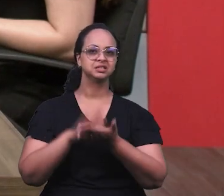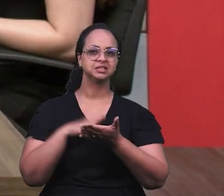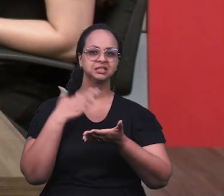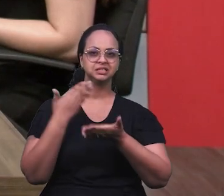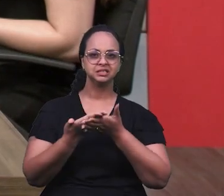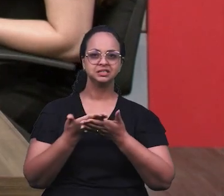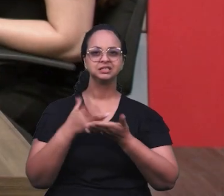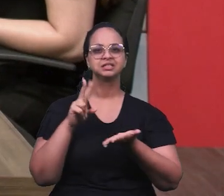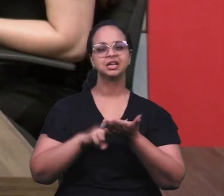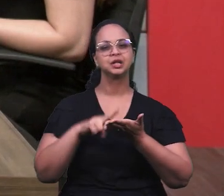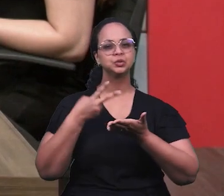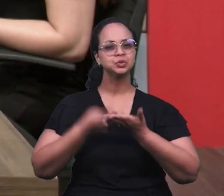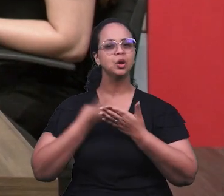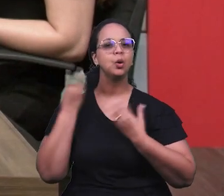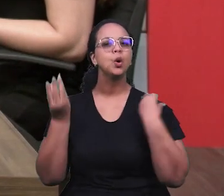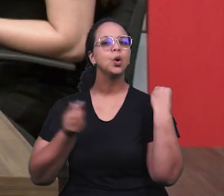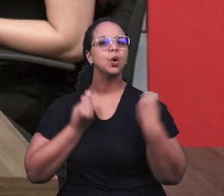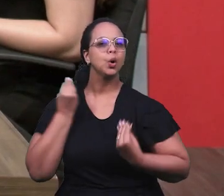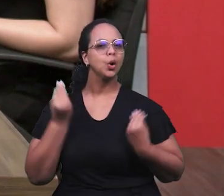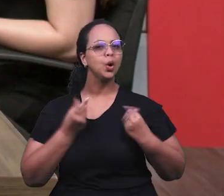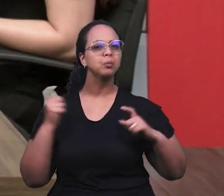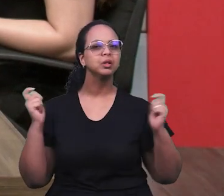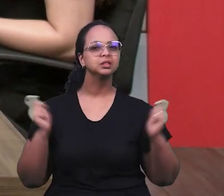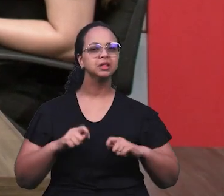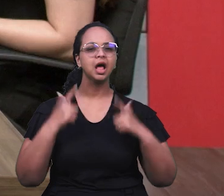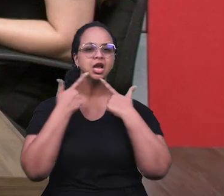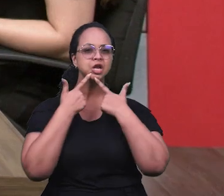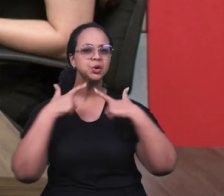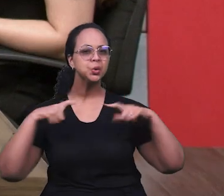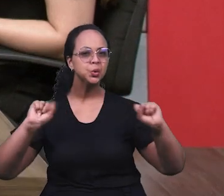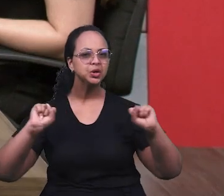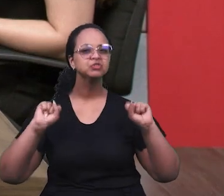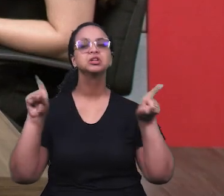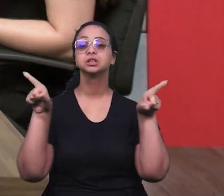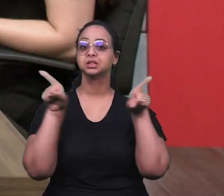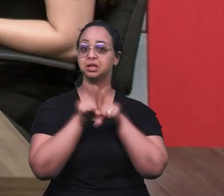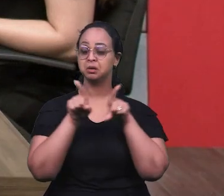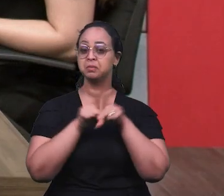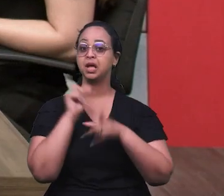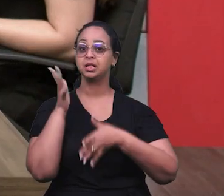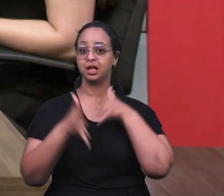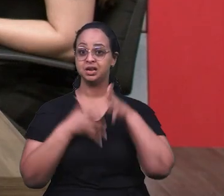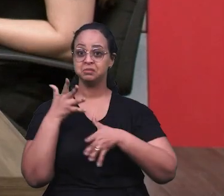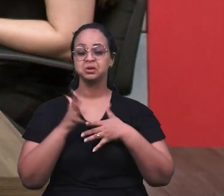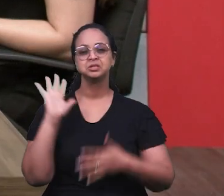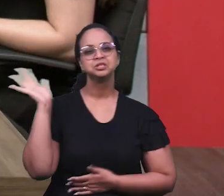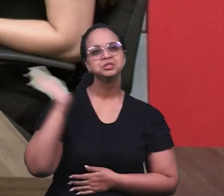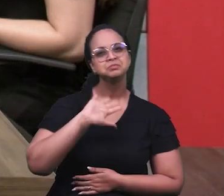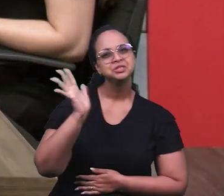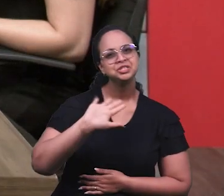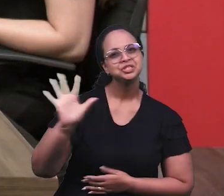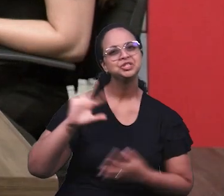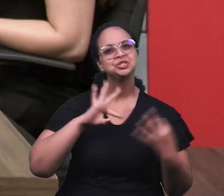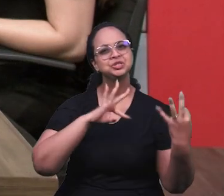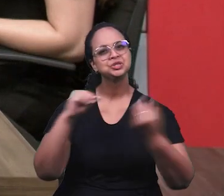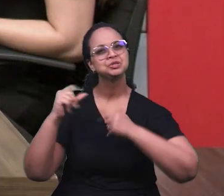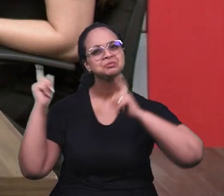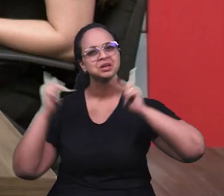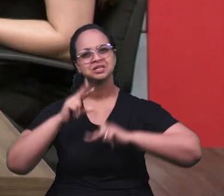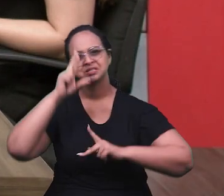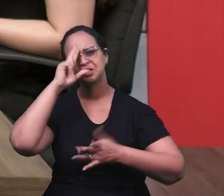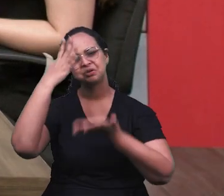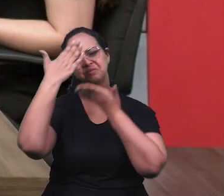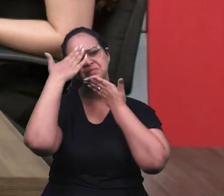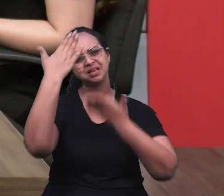pouquinho mais sobre a questão da linguística mesmo, da Libras, mas eu quero me despedir dos irmãos, cumprimentar a todos com a paz do Senhor. Muito obrigado por estarem